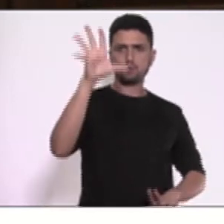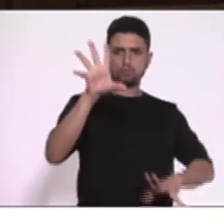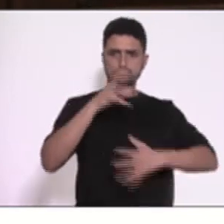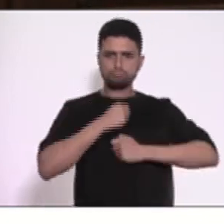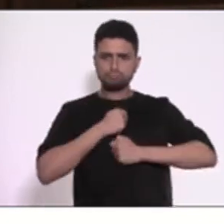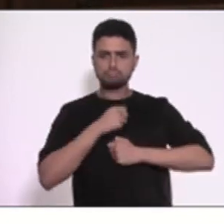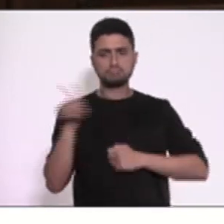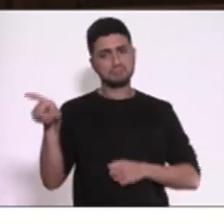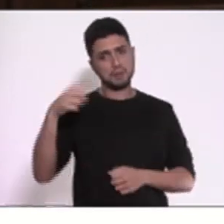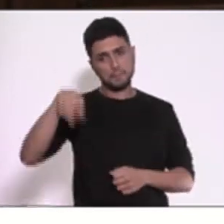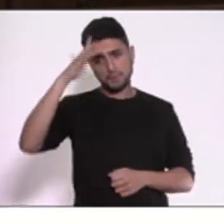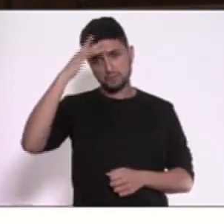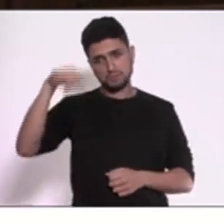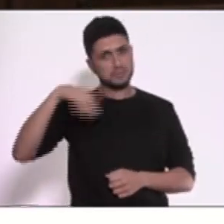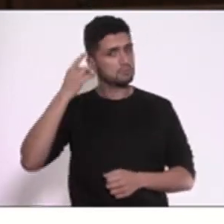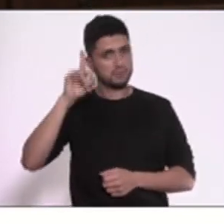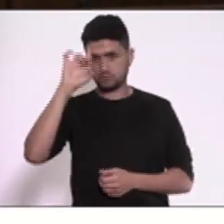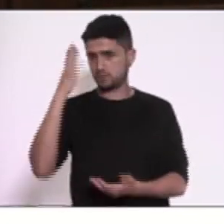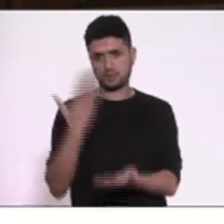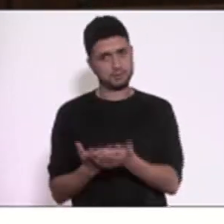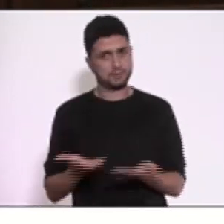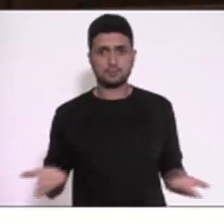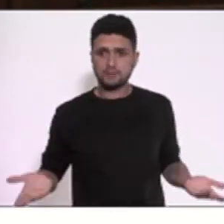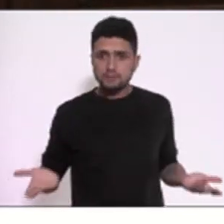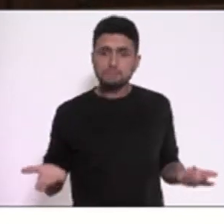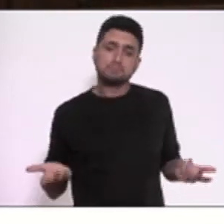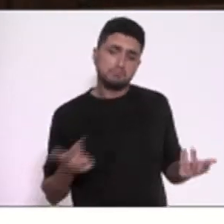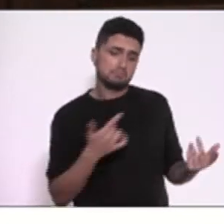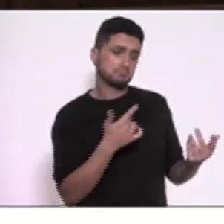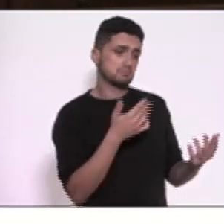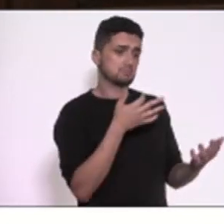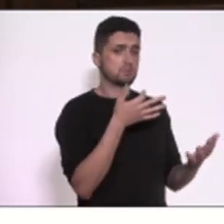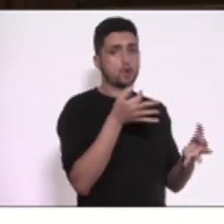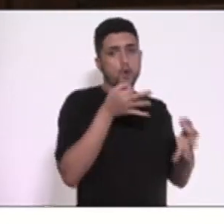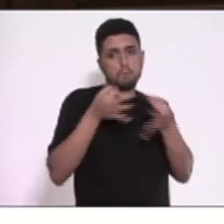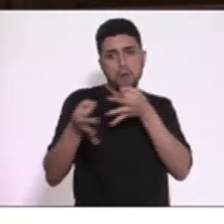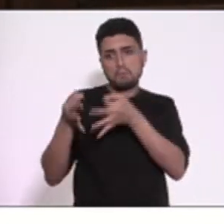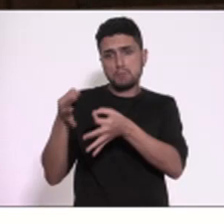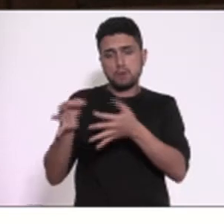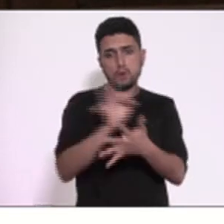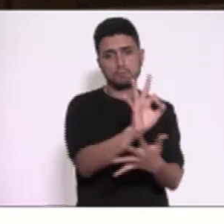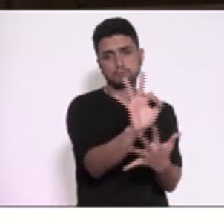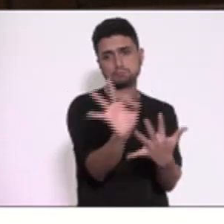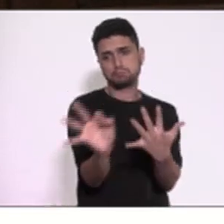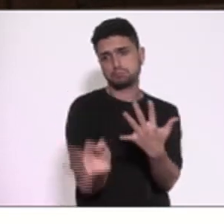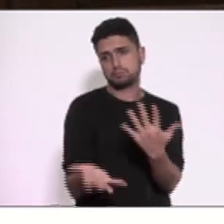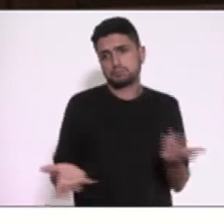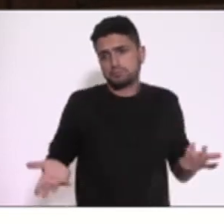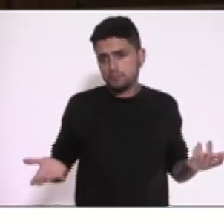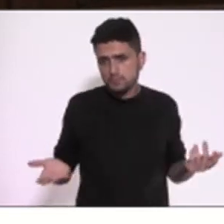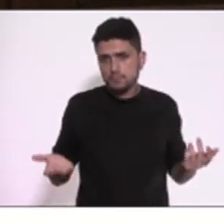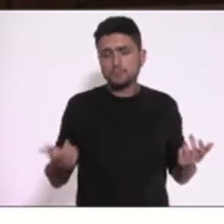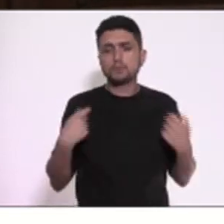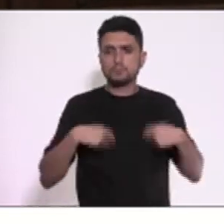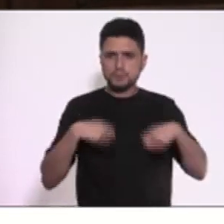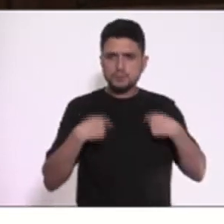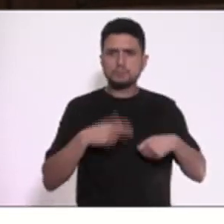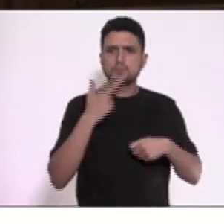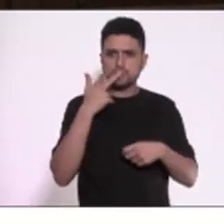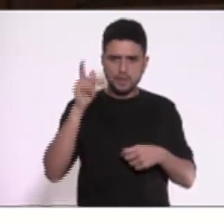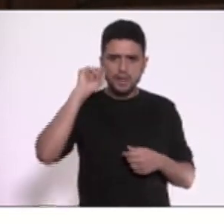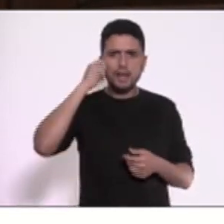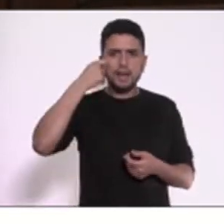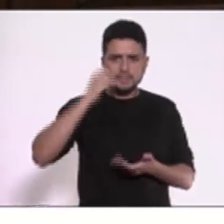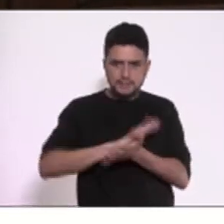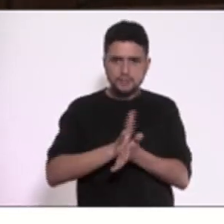garanta que o parlamento possa ser um exemplo de tolerância, de respeito à diversidade, inclusive na questão racial. É isso que quero destacar.